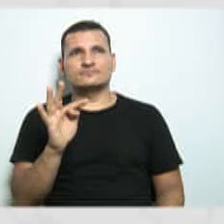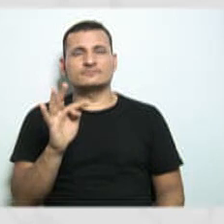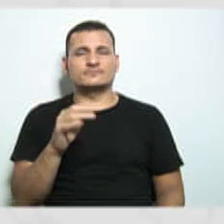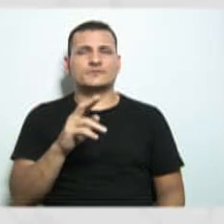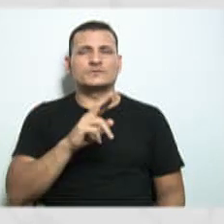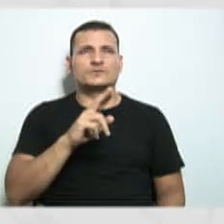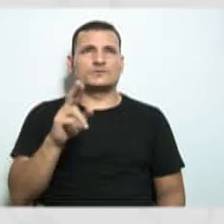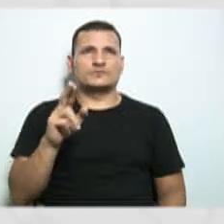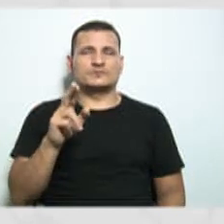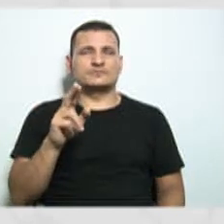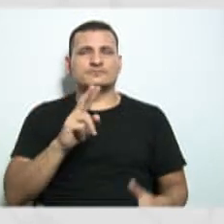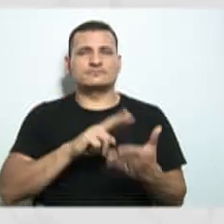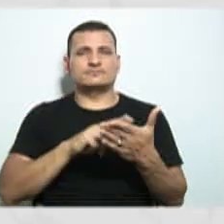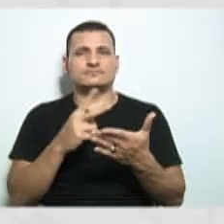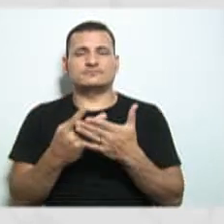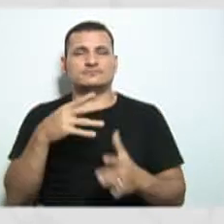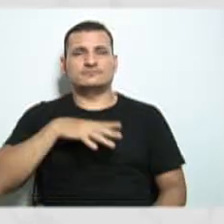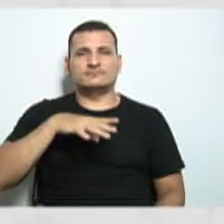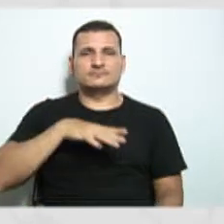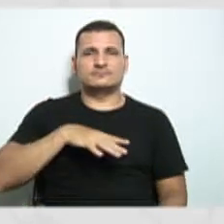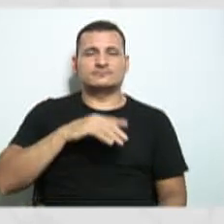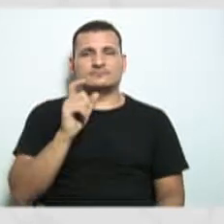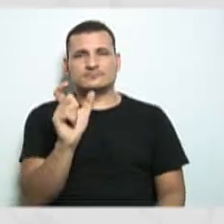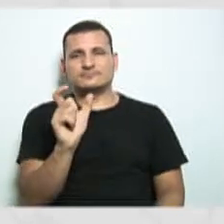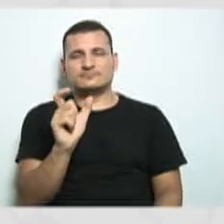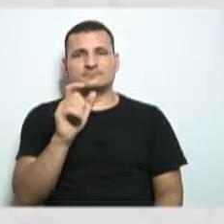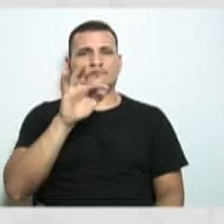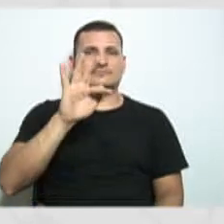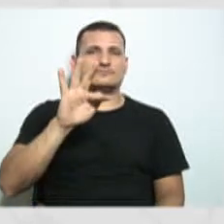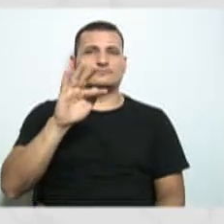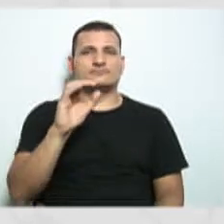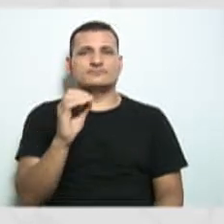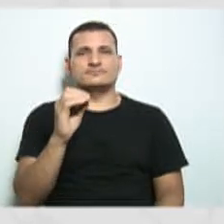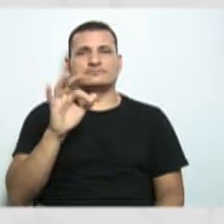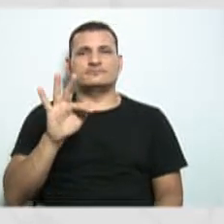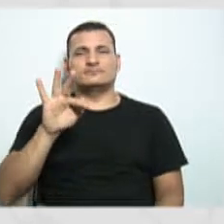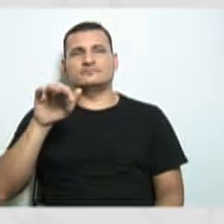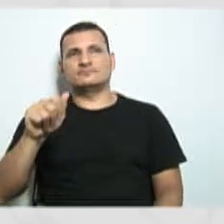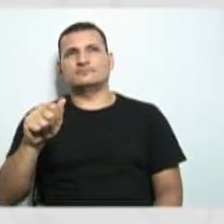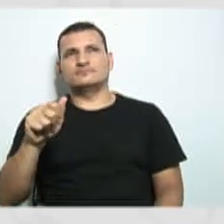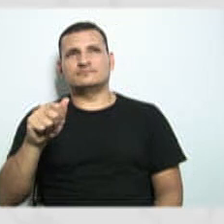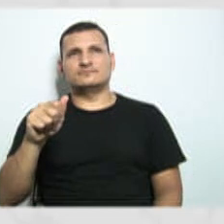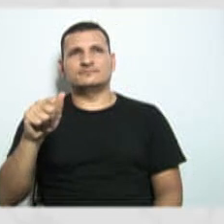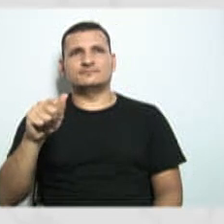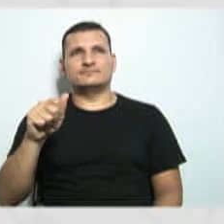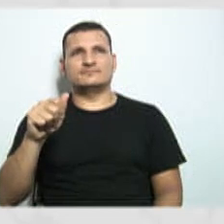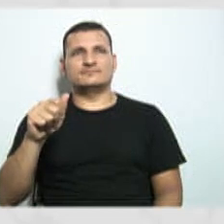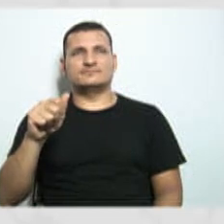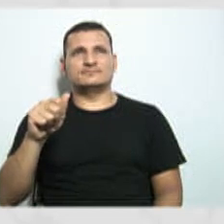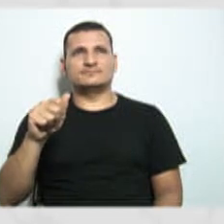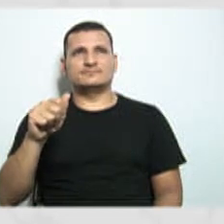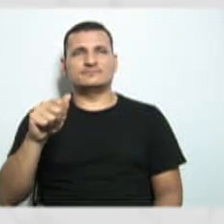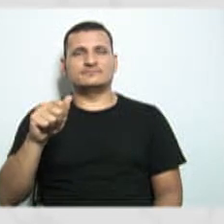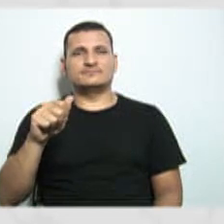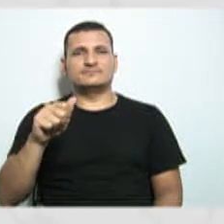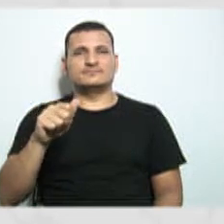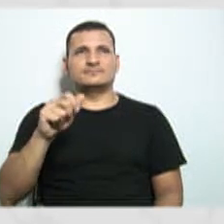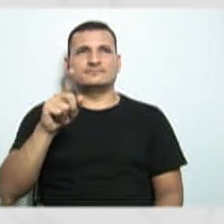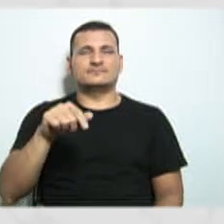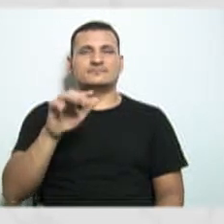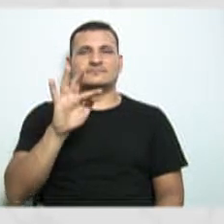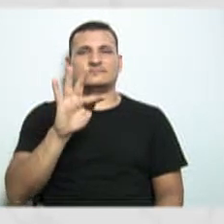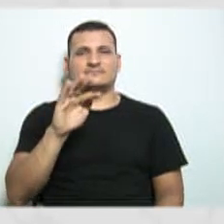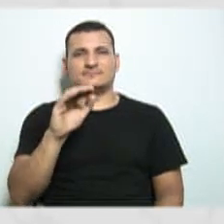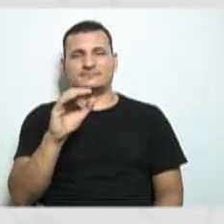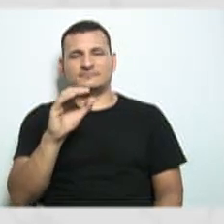carinhosamente, né, quando traduzida para o português, ela se transforma em análise fofa. É a nossa fofinha, gente.